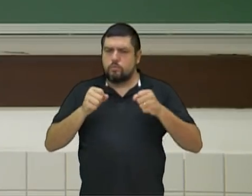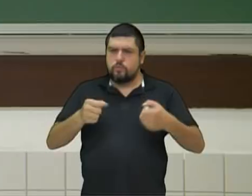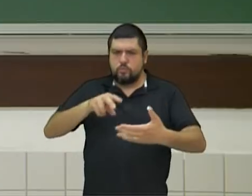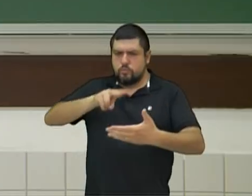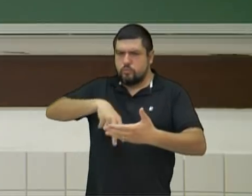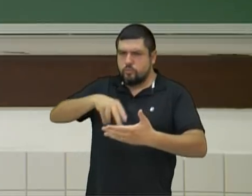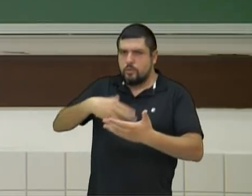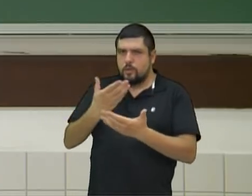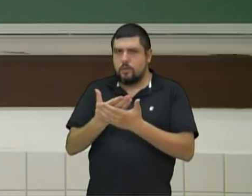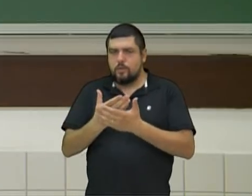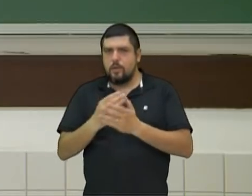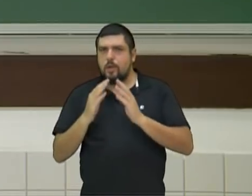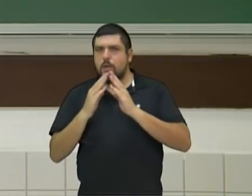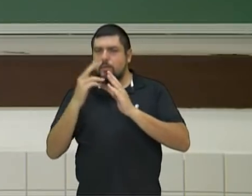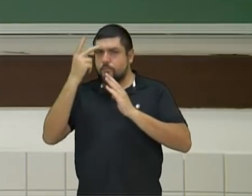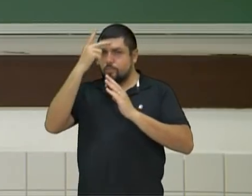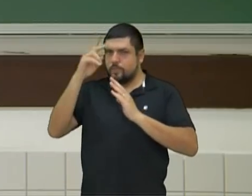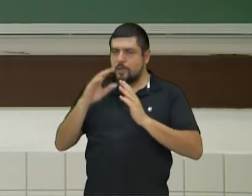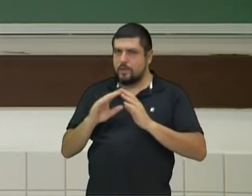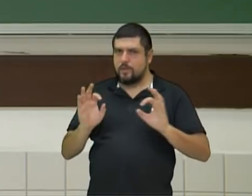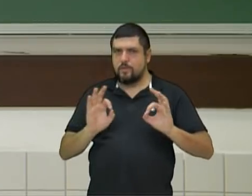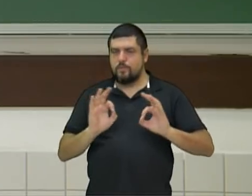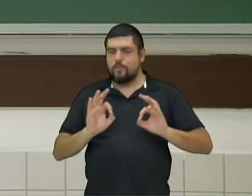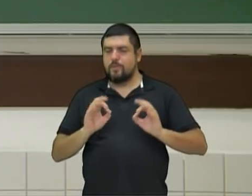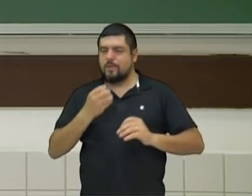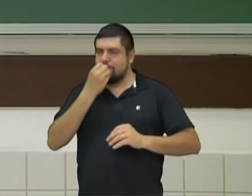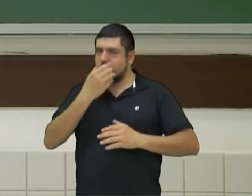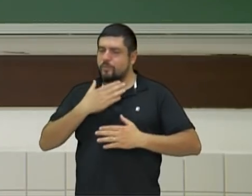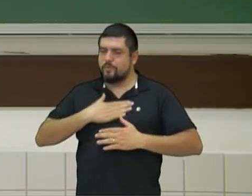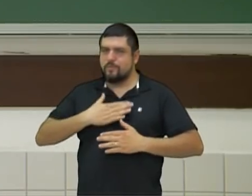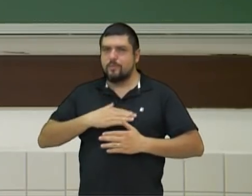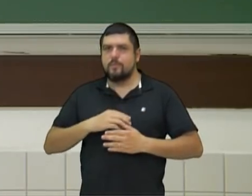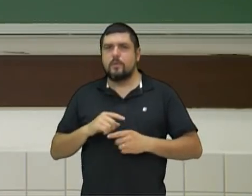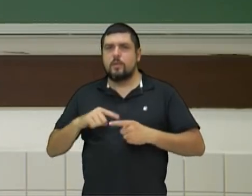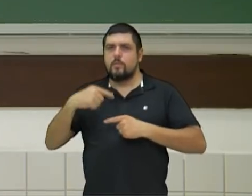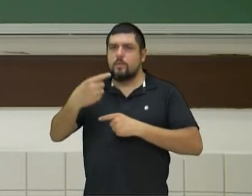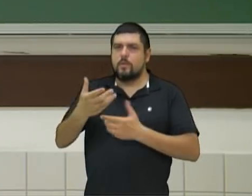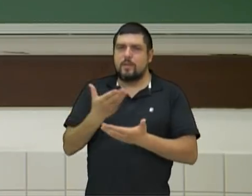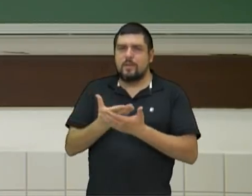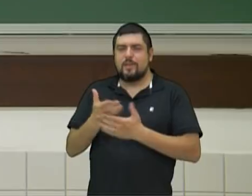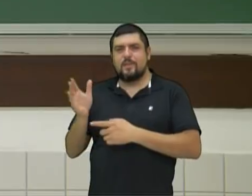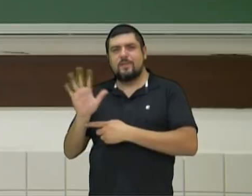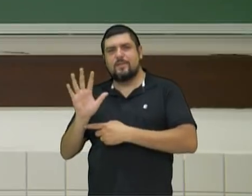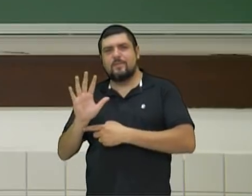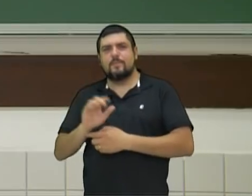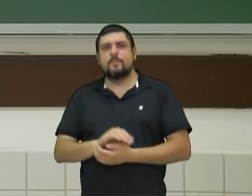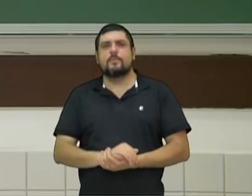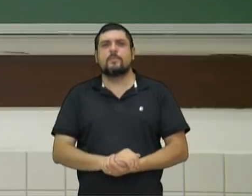tarefa de casa, hein? Hoje eu fui boazinha. Então, até a nossa próxima aula.